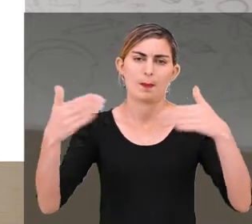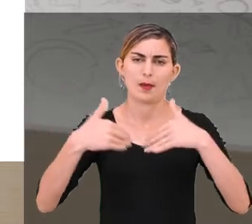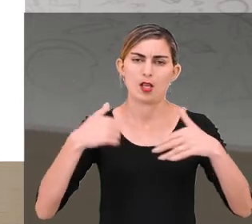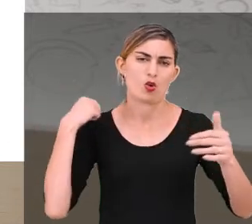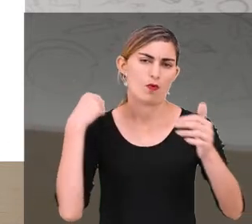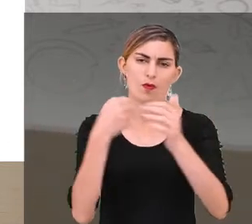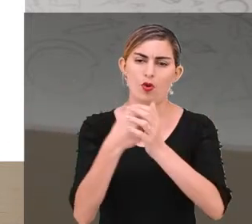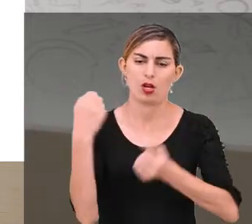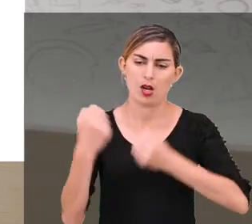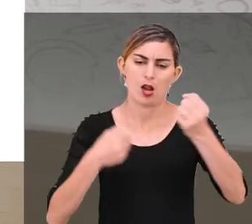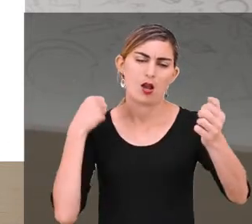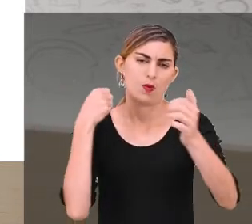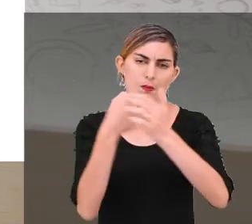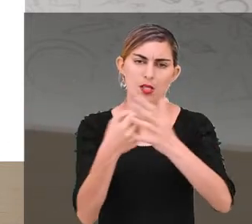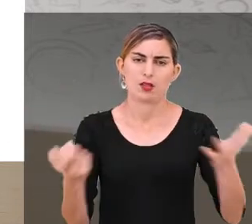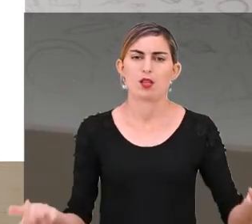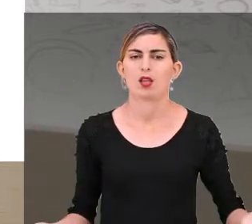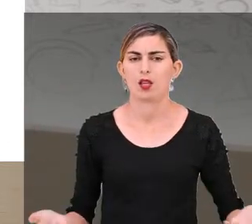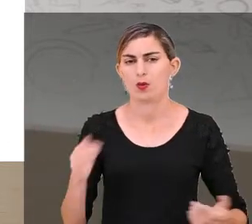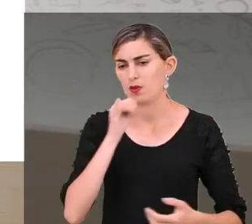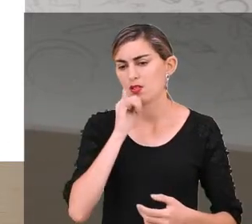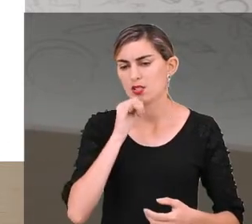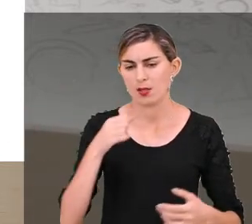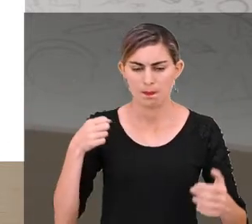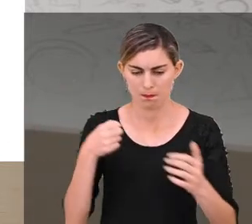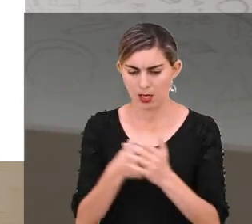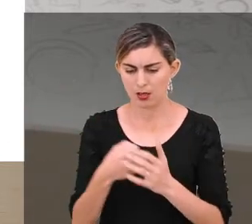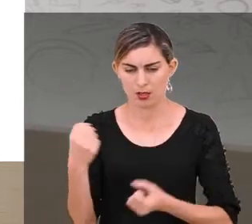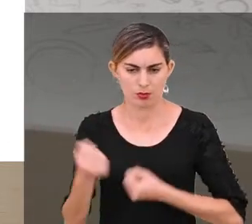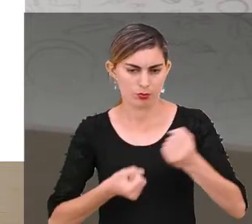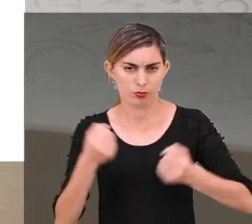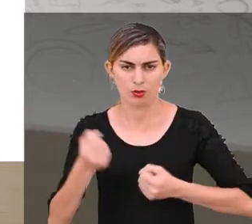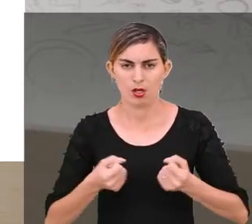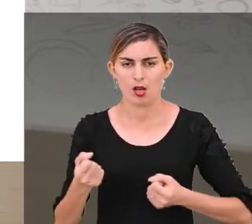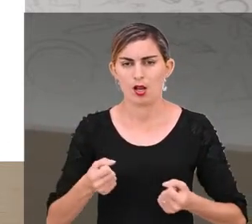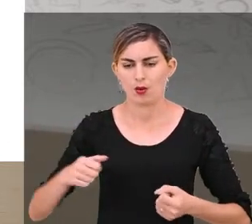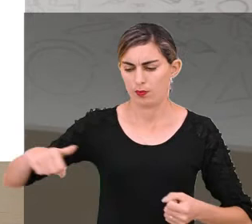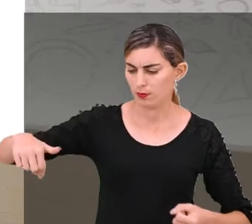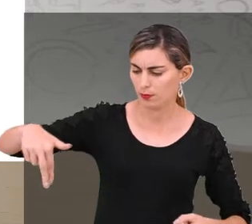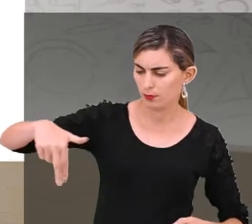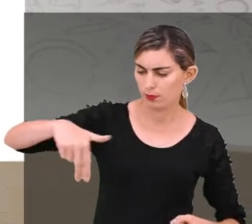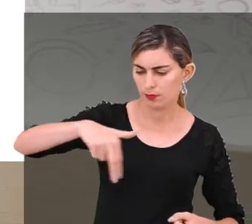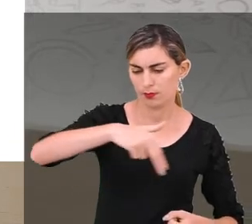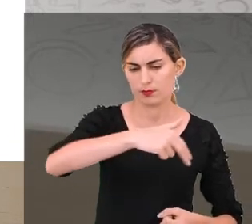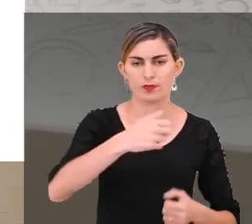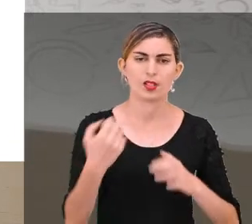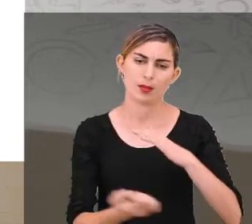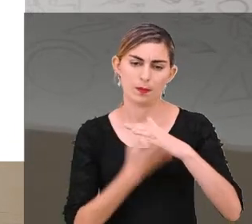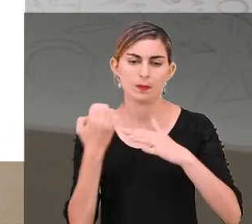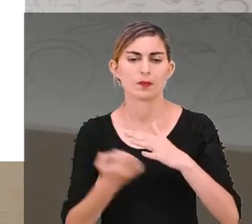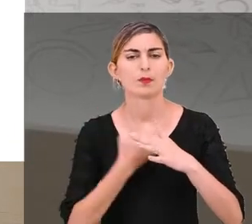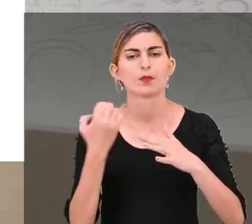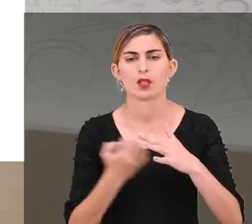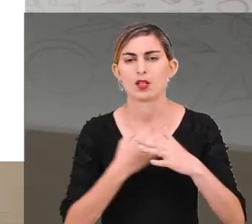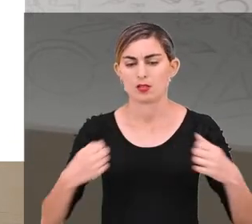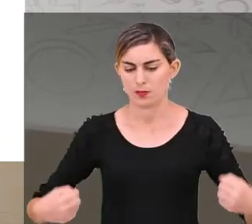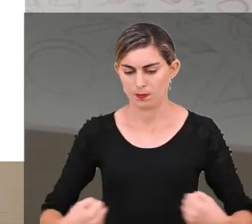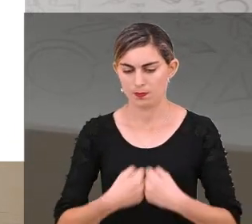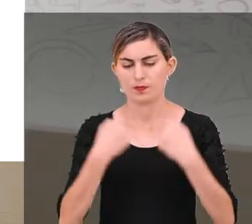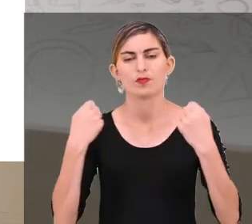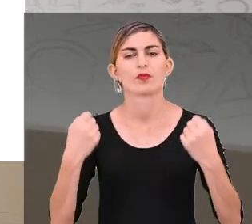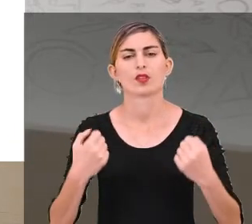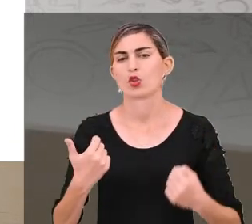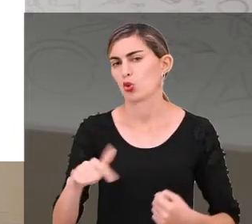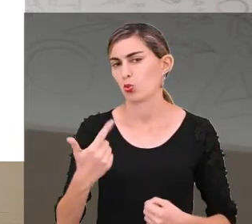uma colisão com um veículo, né, em que o empregado ele esteja se locomovendo com o veículo da empresa e há uma